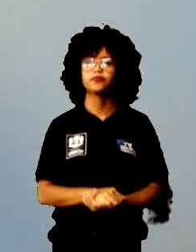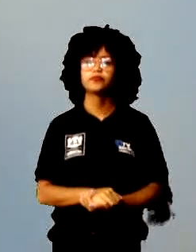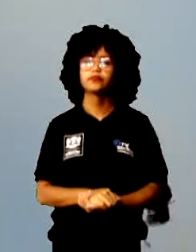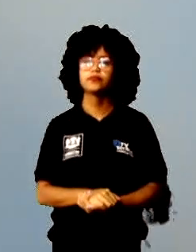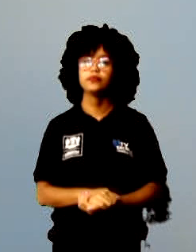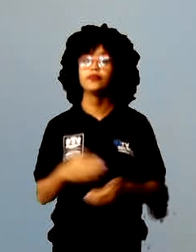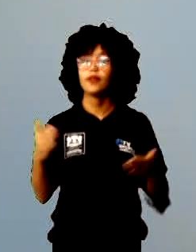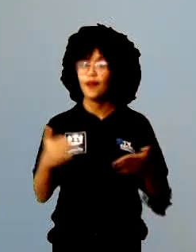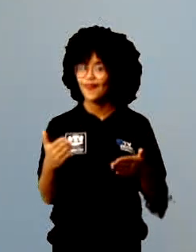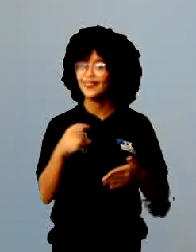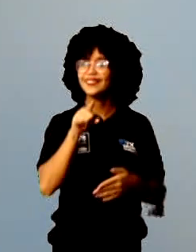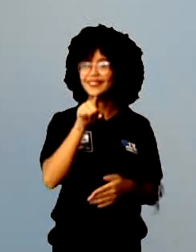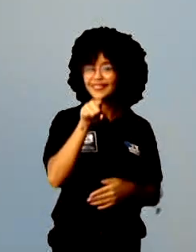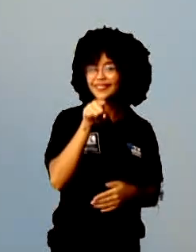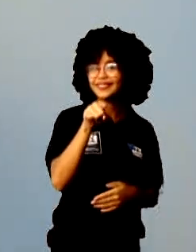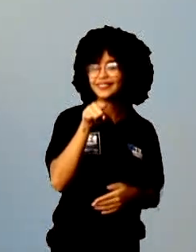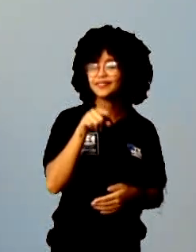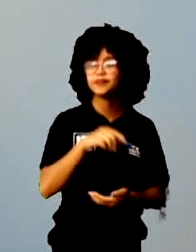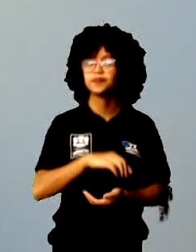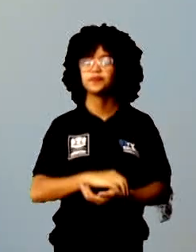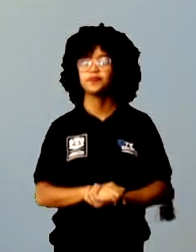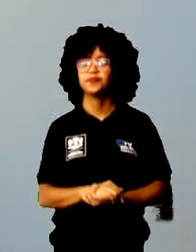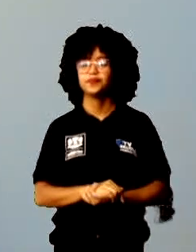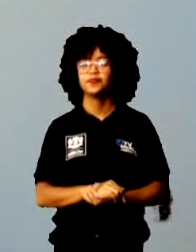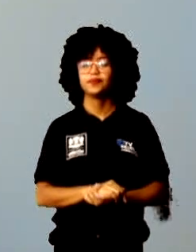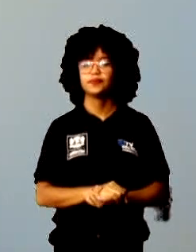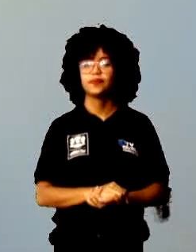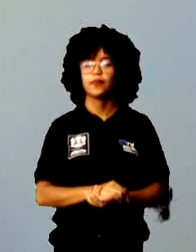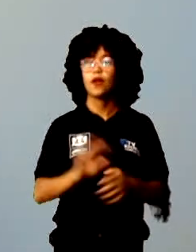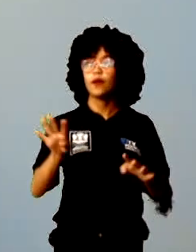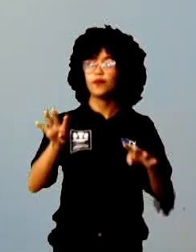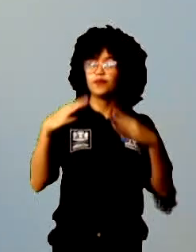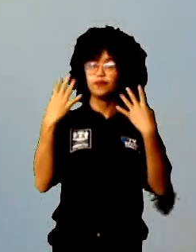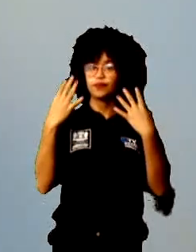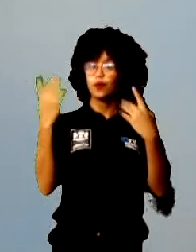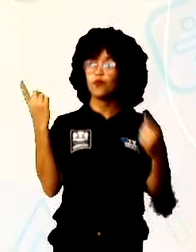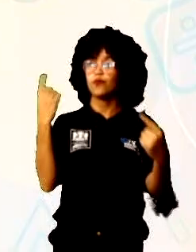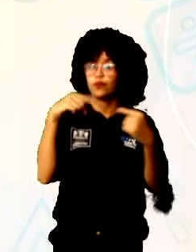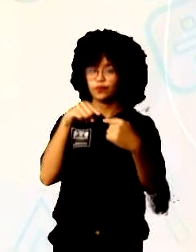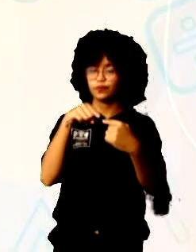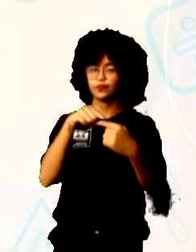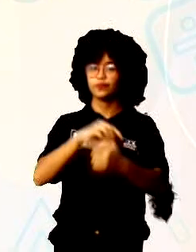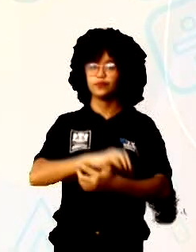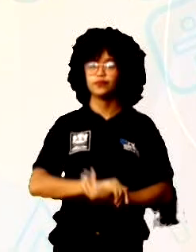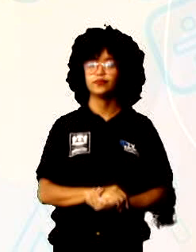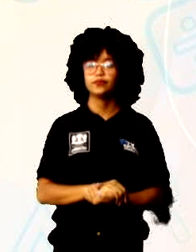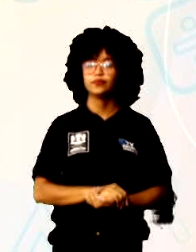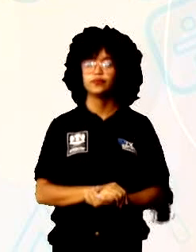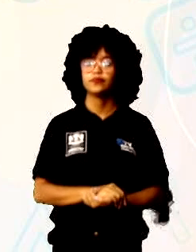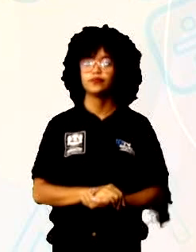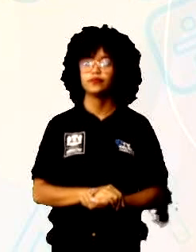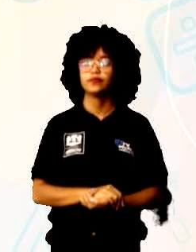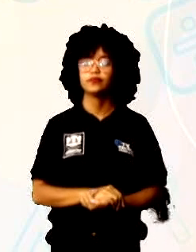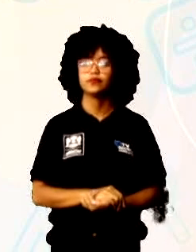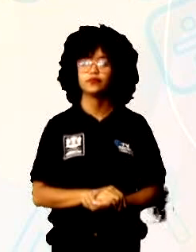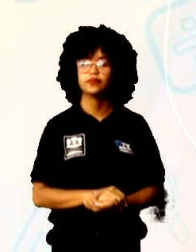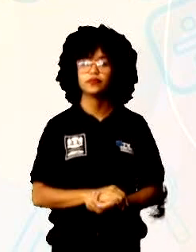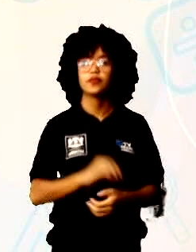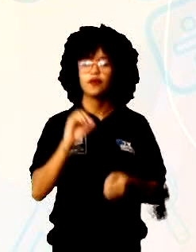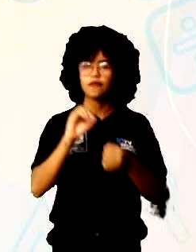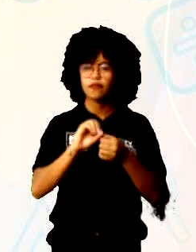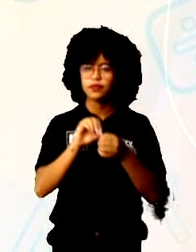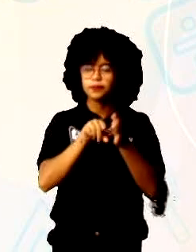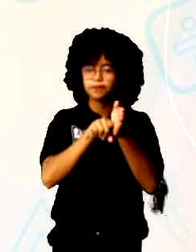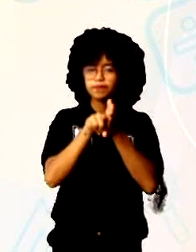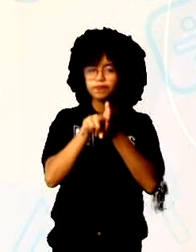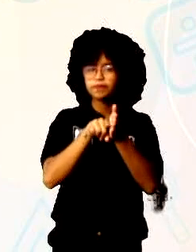só eu falei chegou o teu momento agora presta bastante atenção ao desafio vamos lá e faça